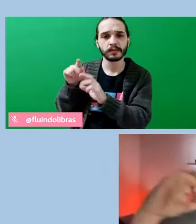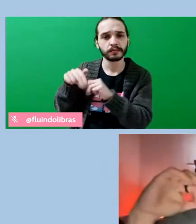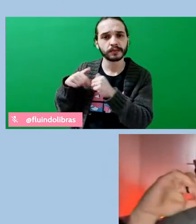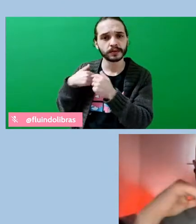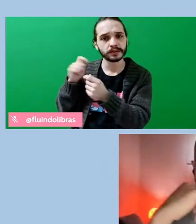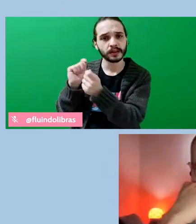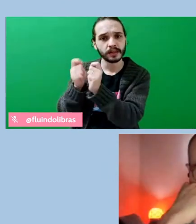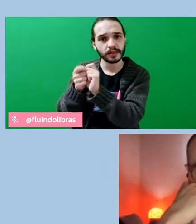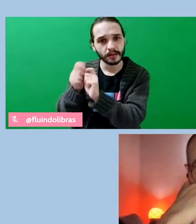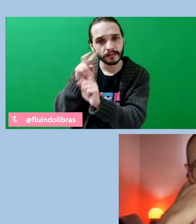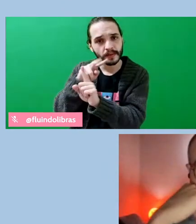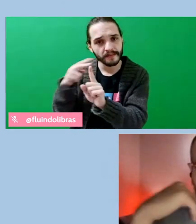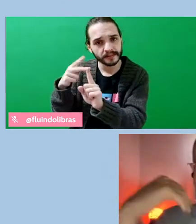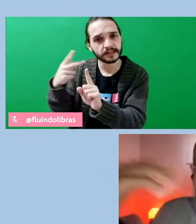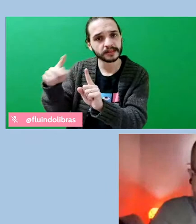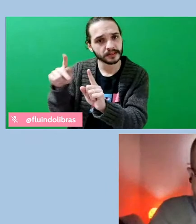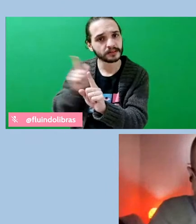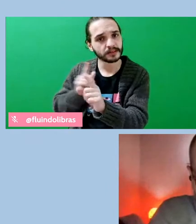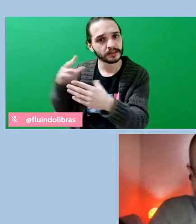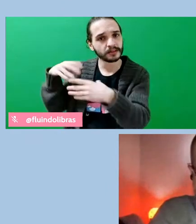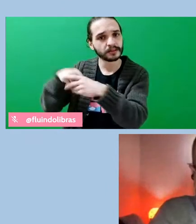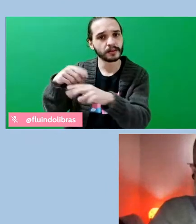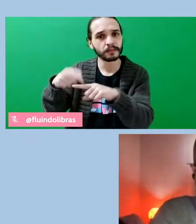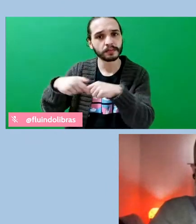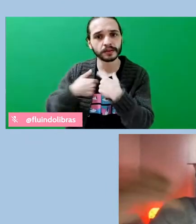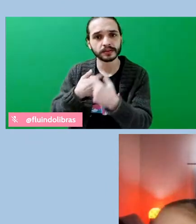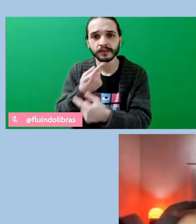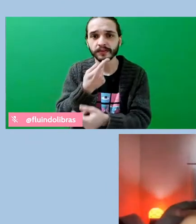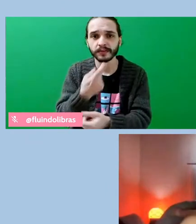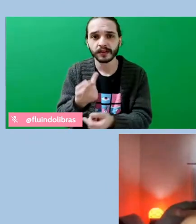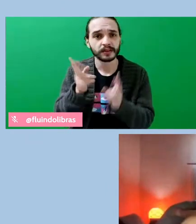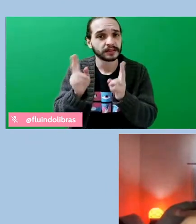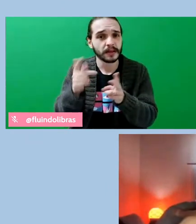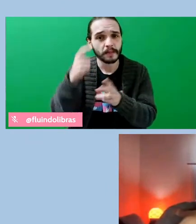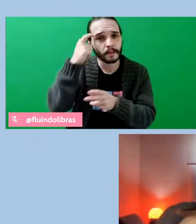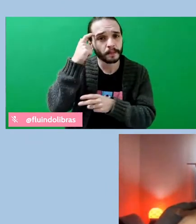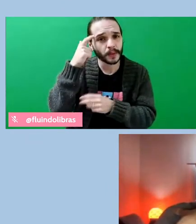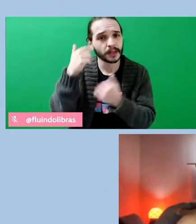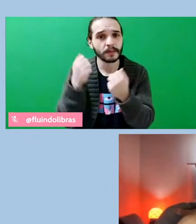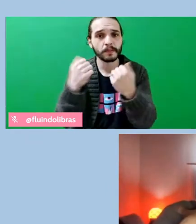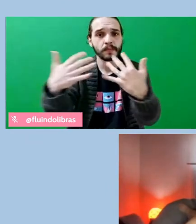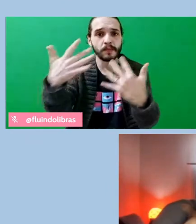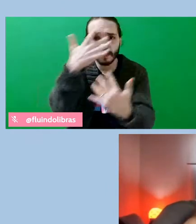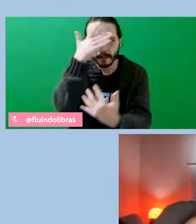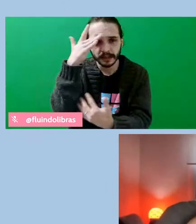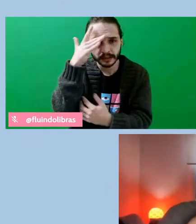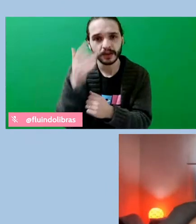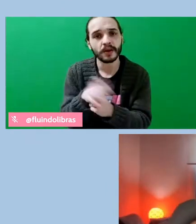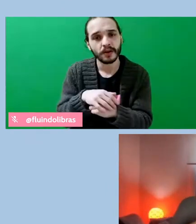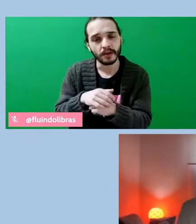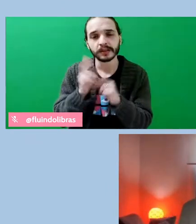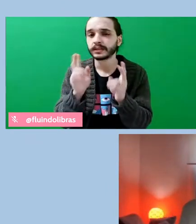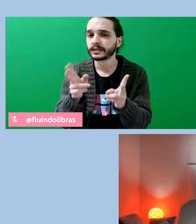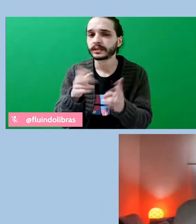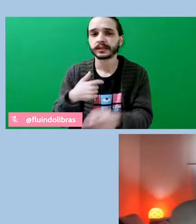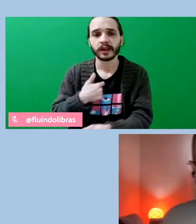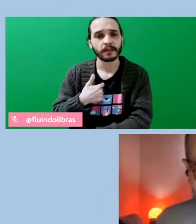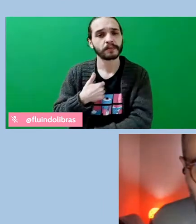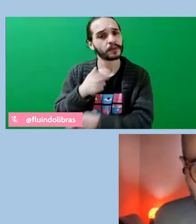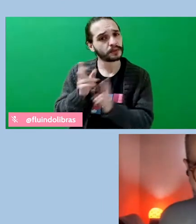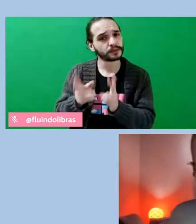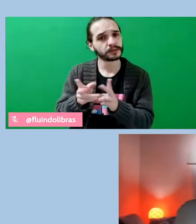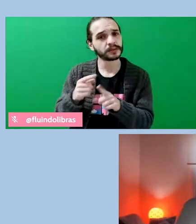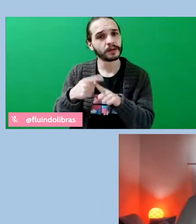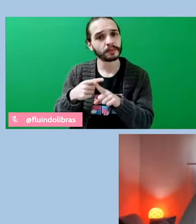falou antes, eu acho fundamental isso que você falou. A gente sempre pensa no público. Eu, pelo menos, sempre penso. Porque o nosso trabalho, nós